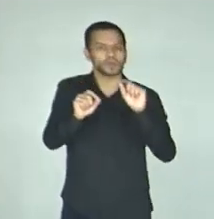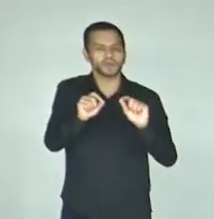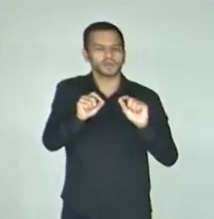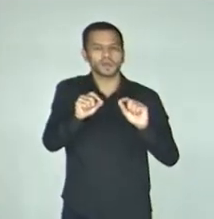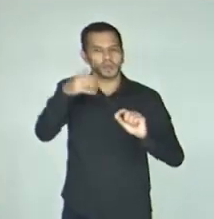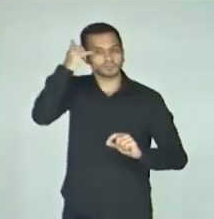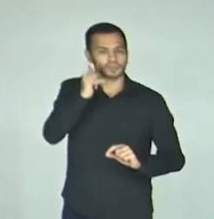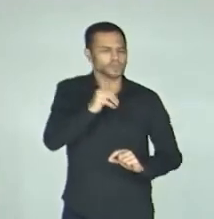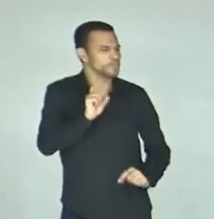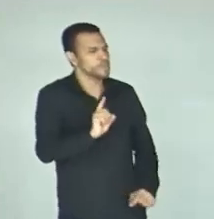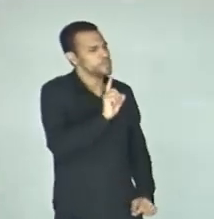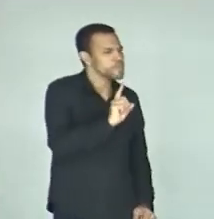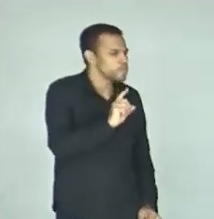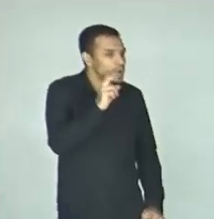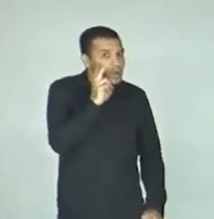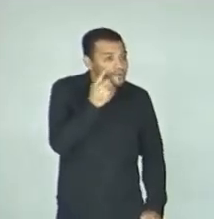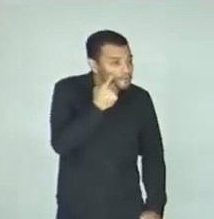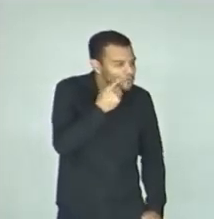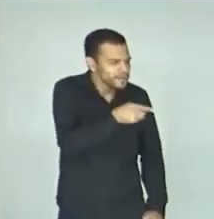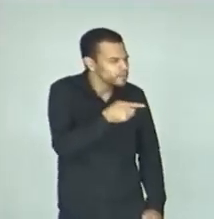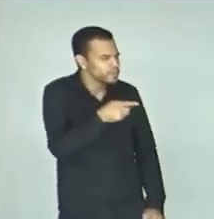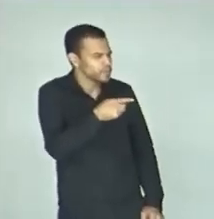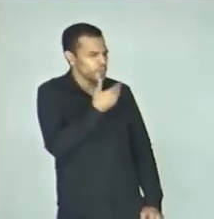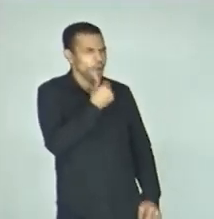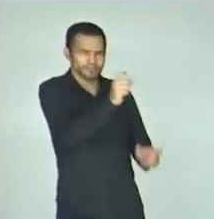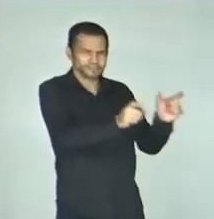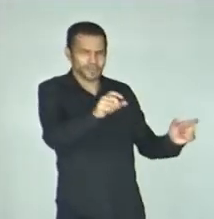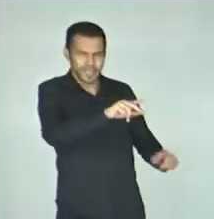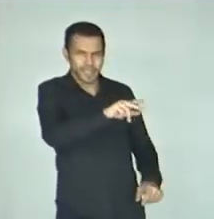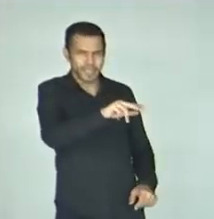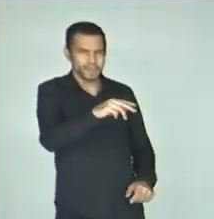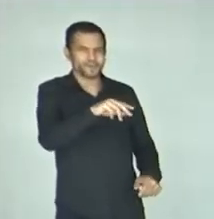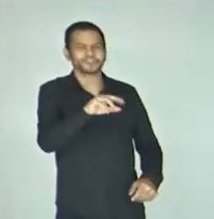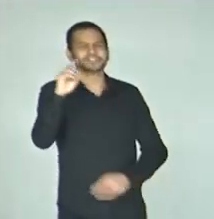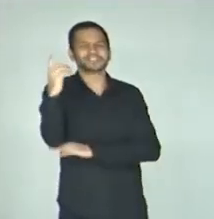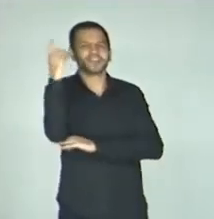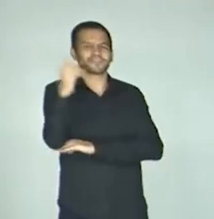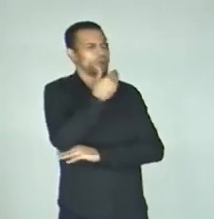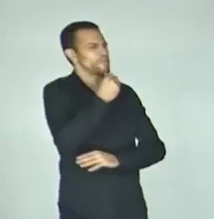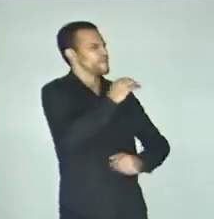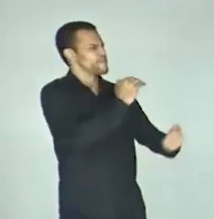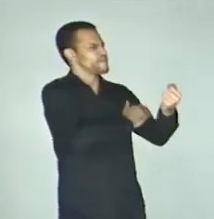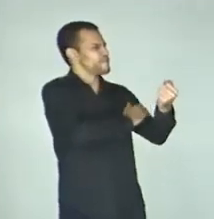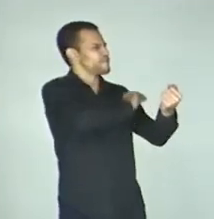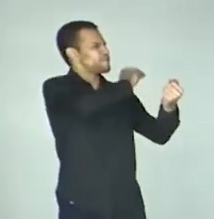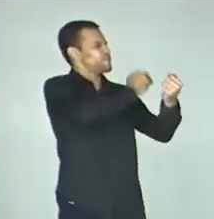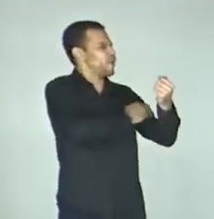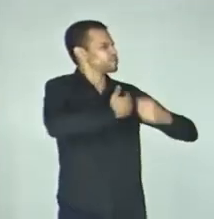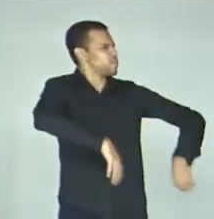já certo ele chegou lá e vi um filho já Barro dão cara que acabar de fazer o supino raw o